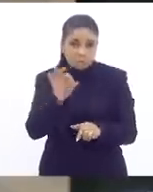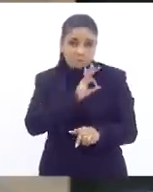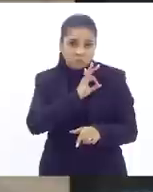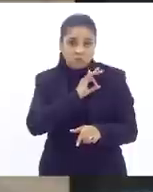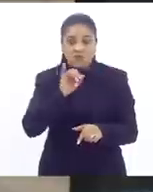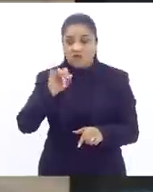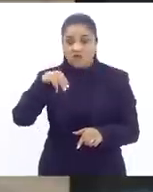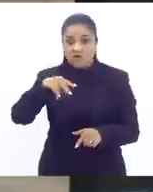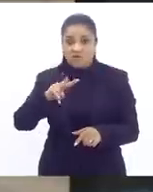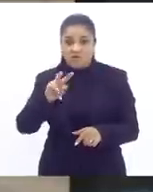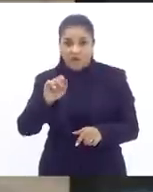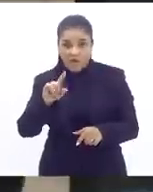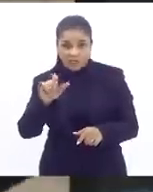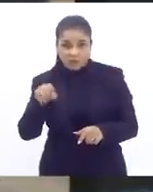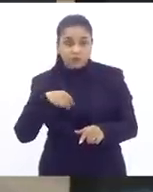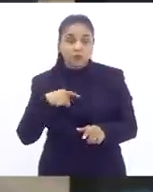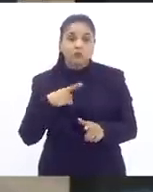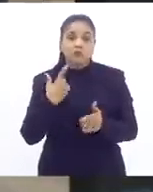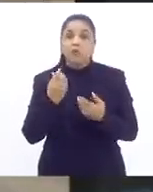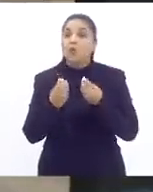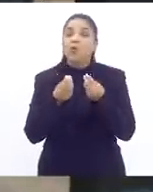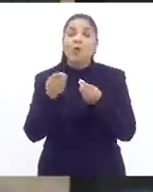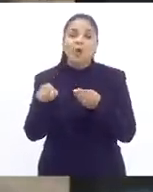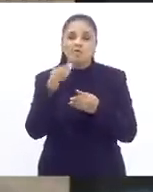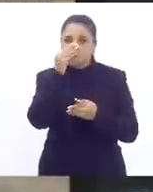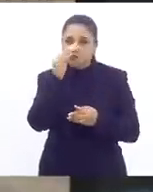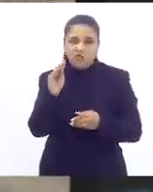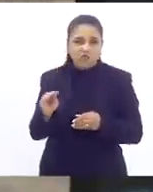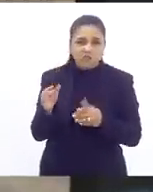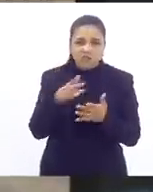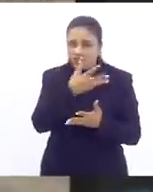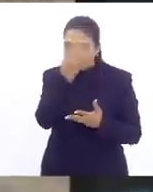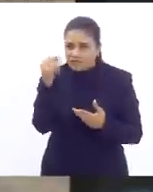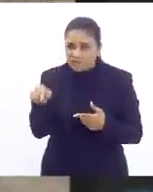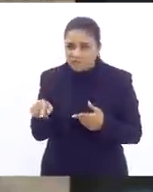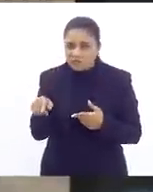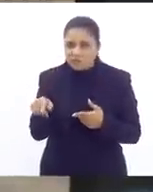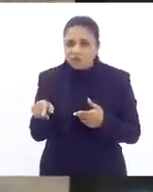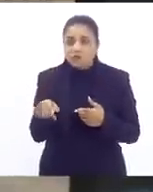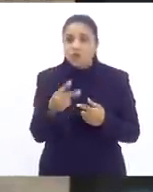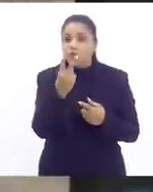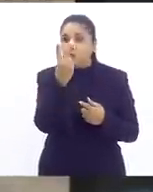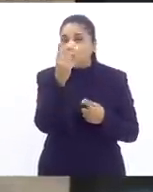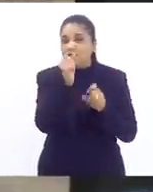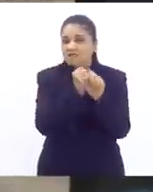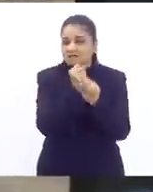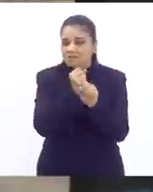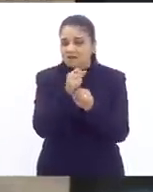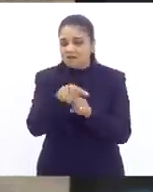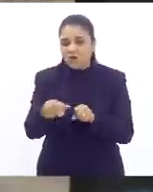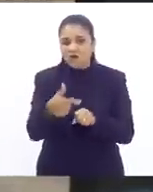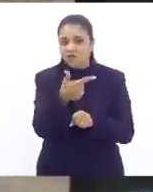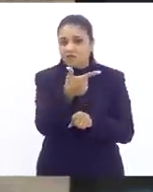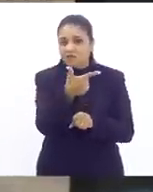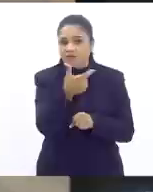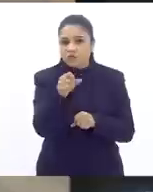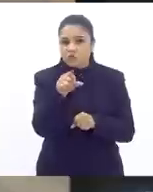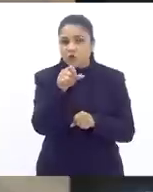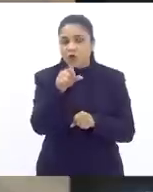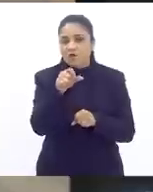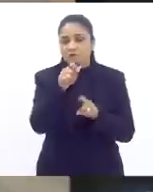Ali 9537 vai fazer dois anos no dia 29 de dezembro e eles estão até agora esquecidos então